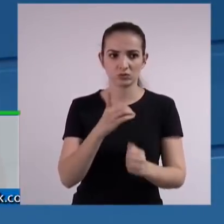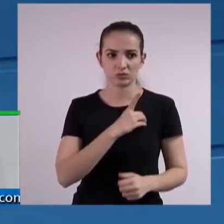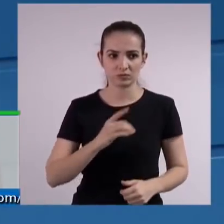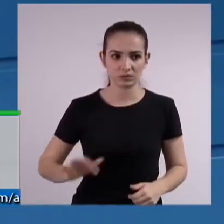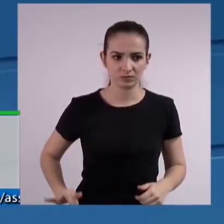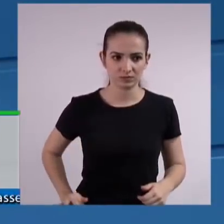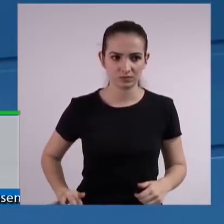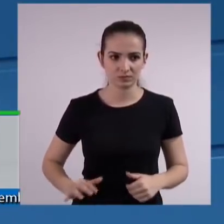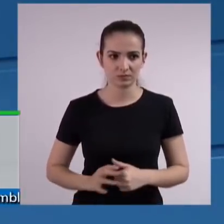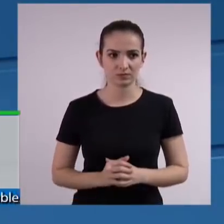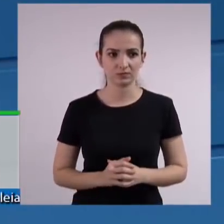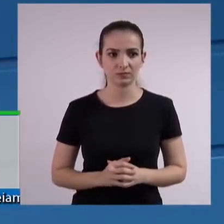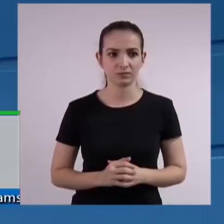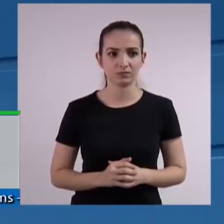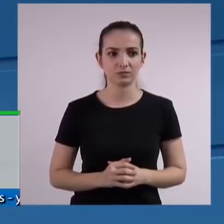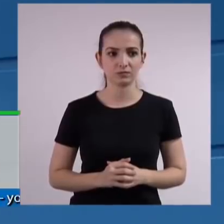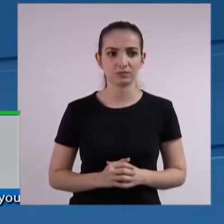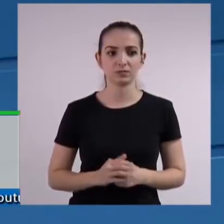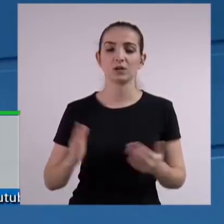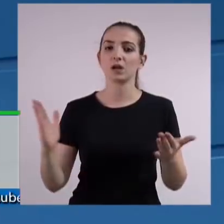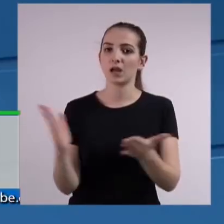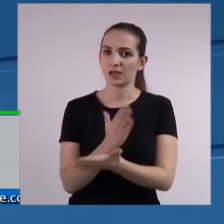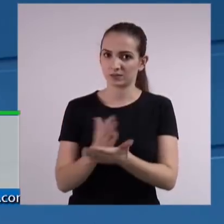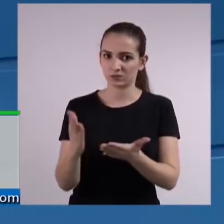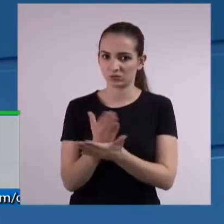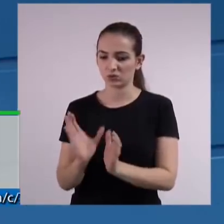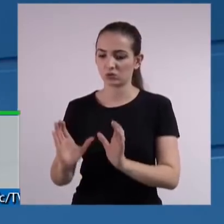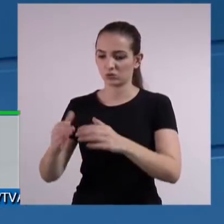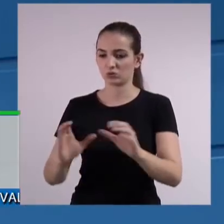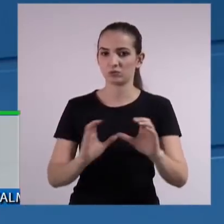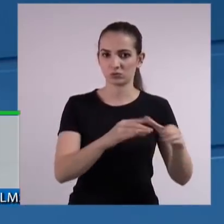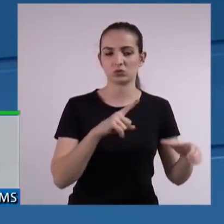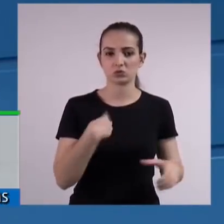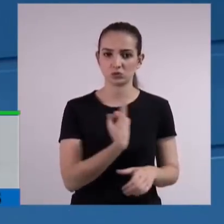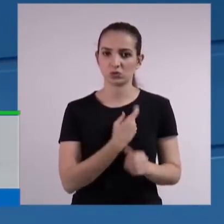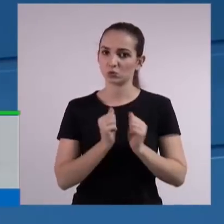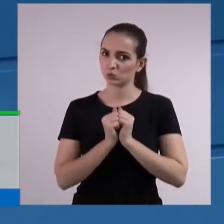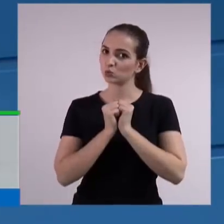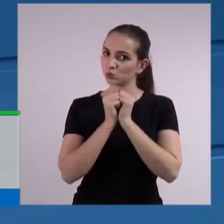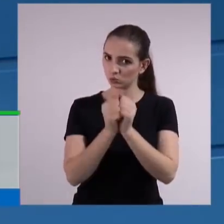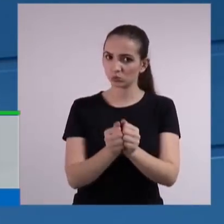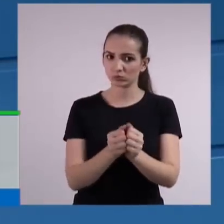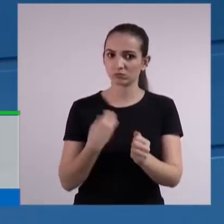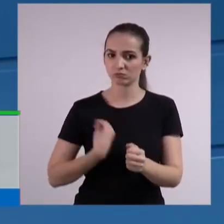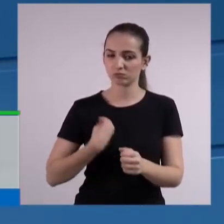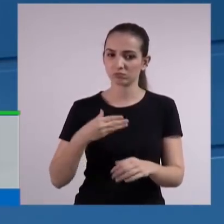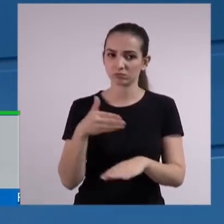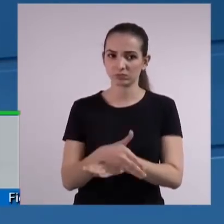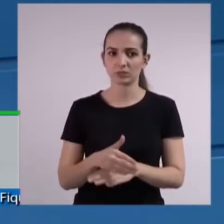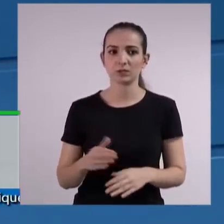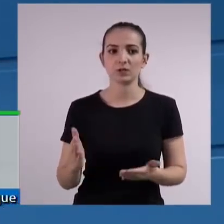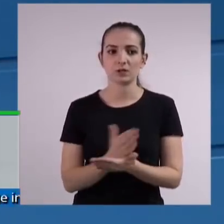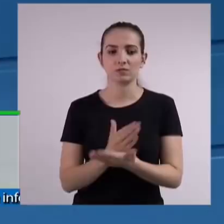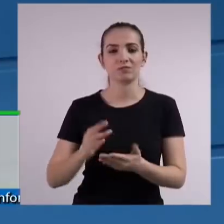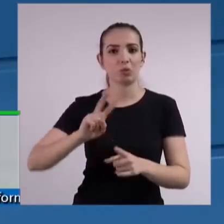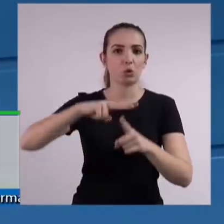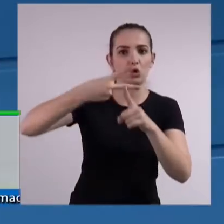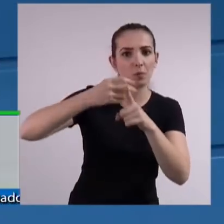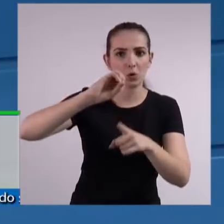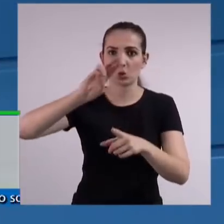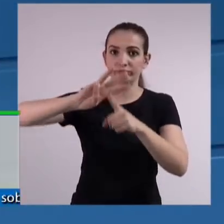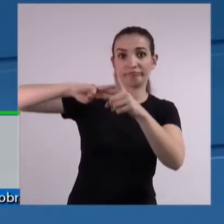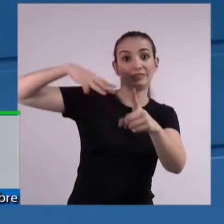federal, que, às vezes, nas comissões que a gente participava, dava o dobro, às vezes o triplo